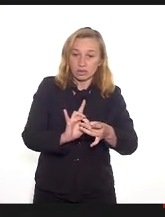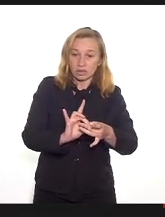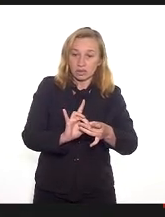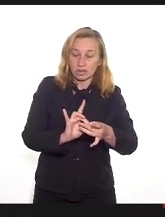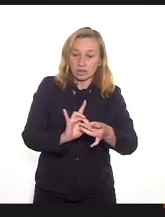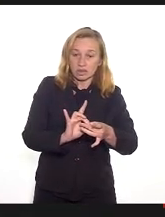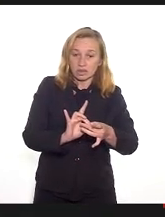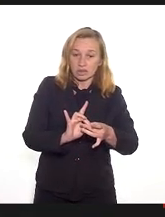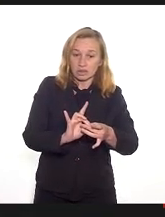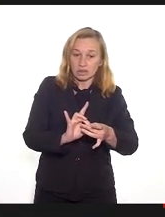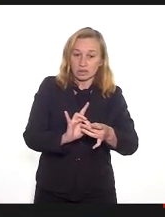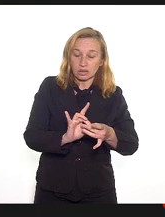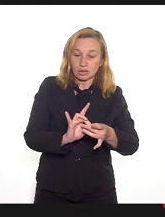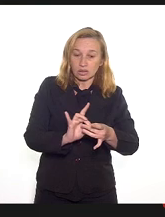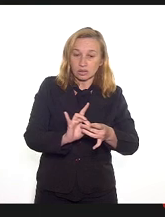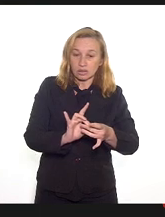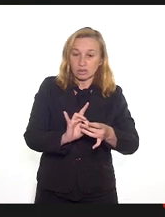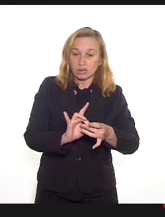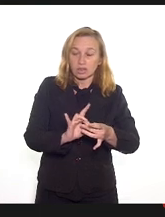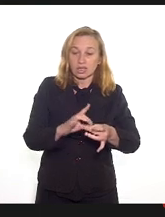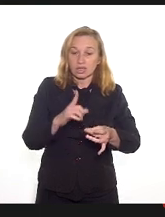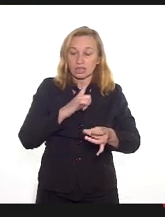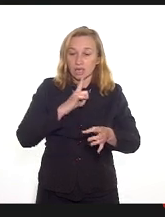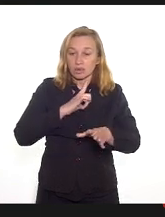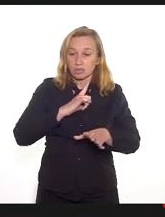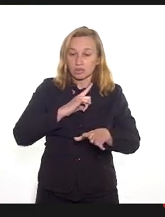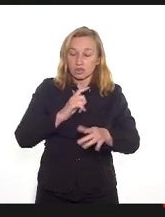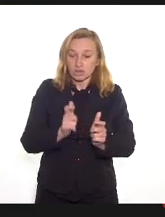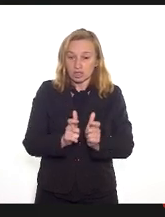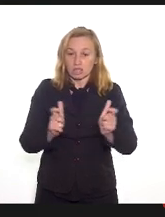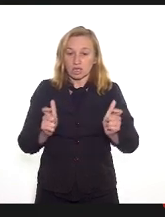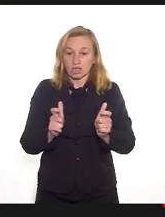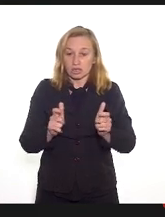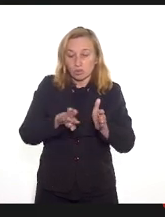patrimônio enorme que nós temos, né? O Brasil está debruçado no